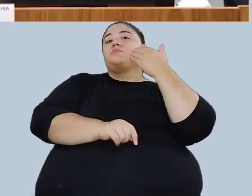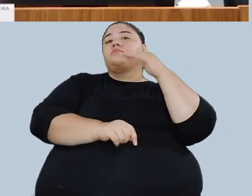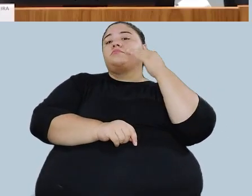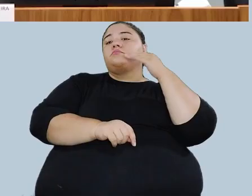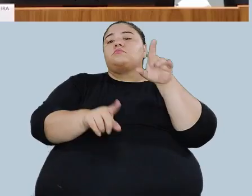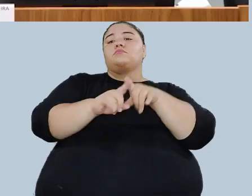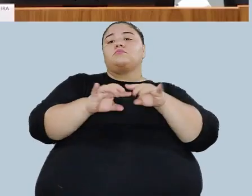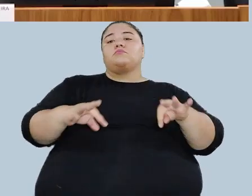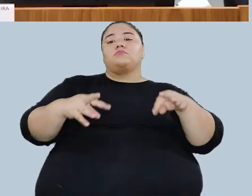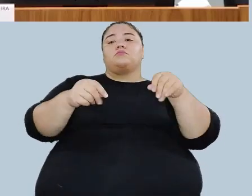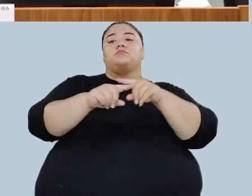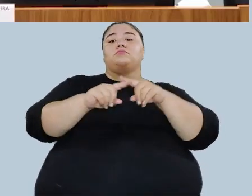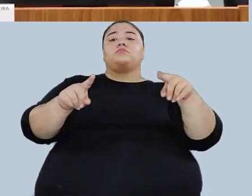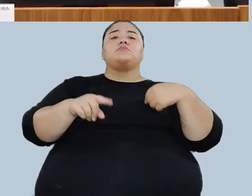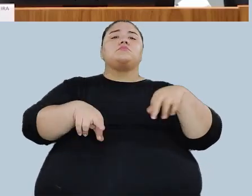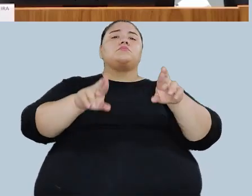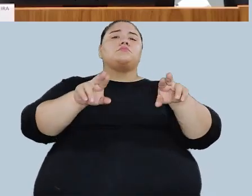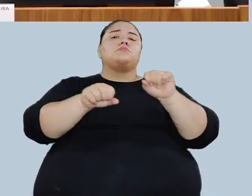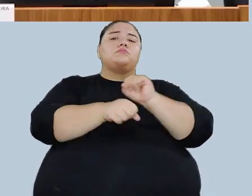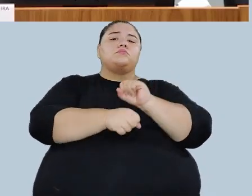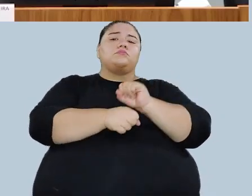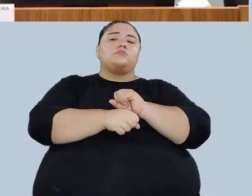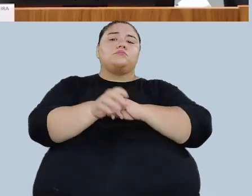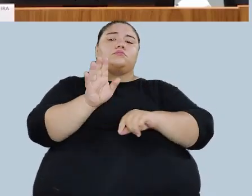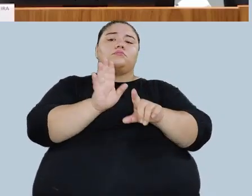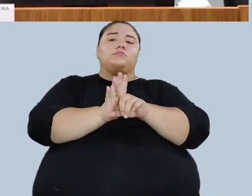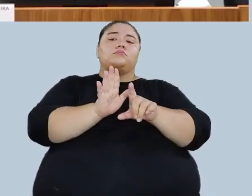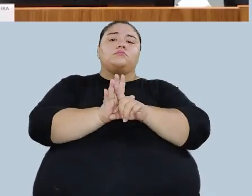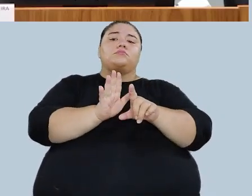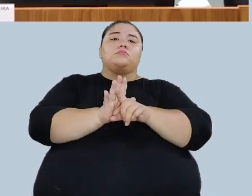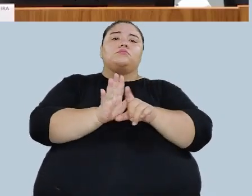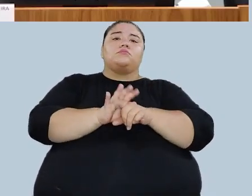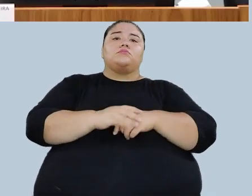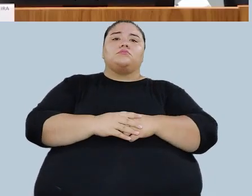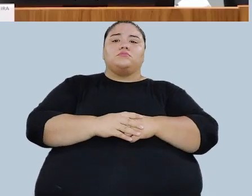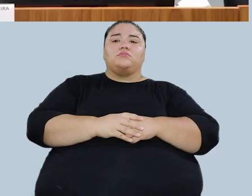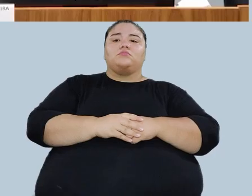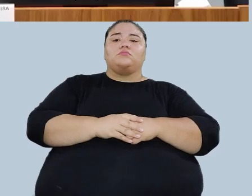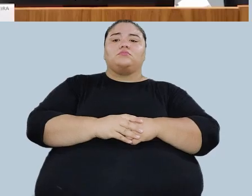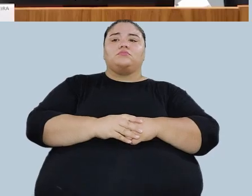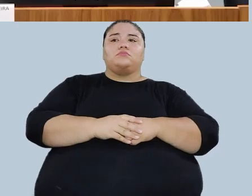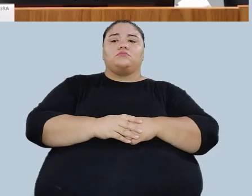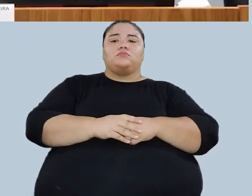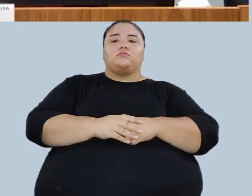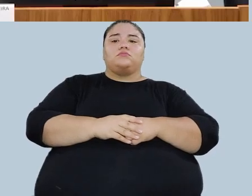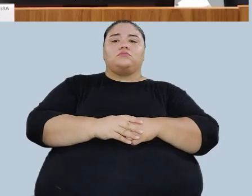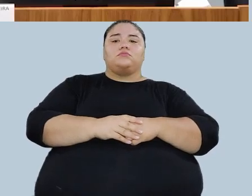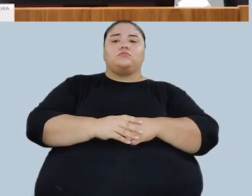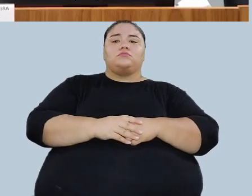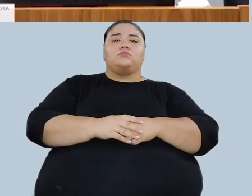entendam tudo isso. Mas o que se espera também, além da neutralidade, né? A não cumulatividade plena, créditos